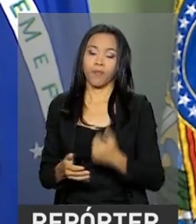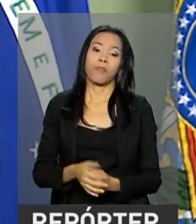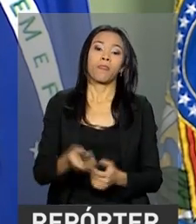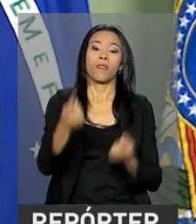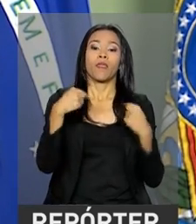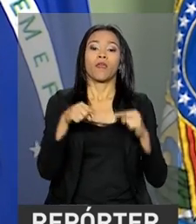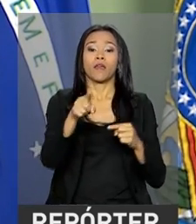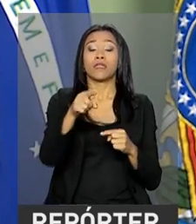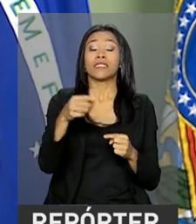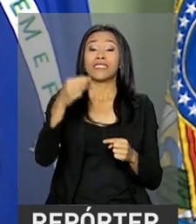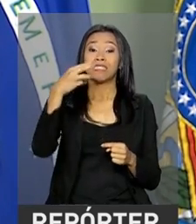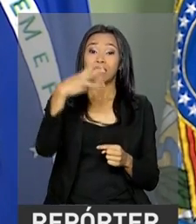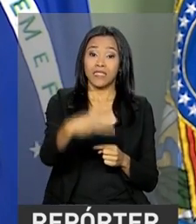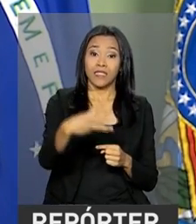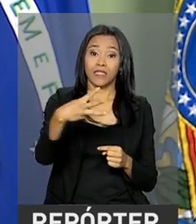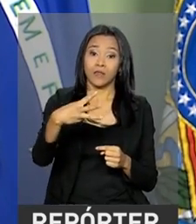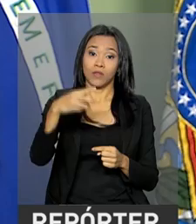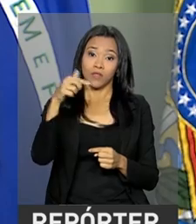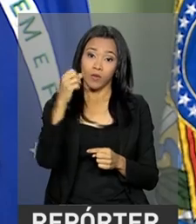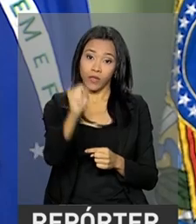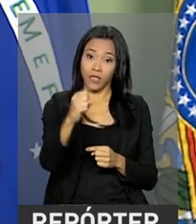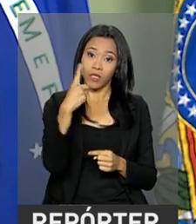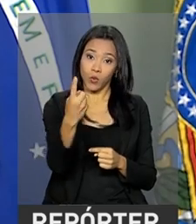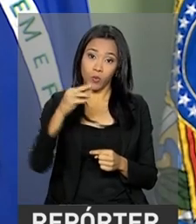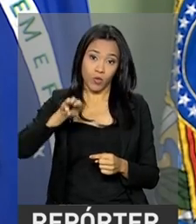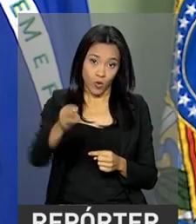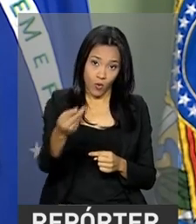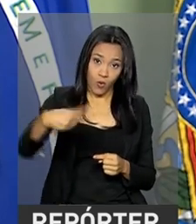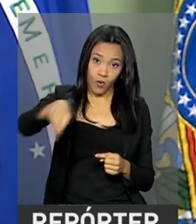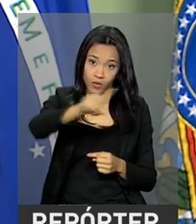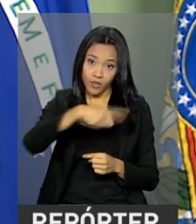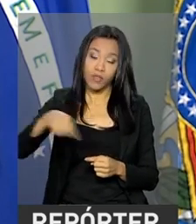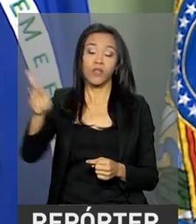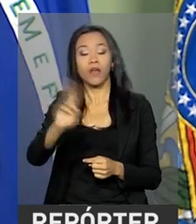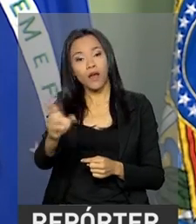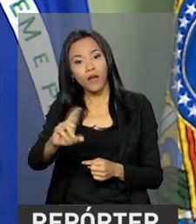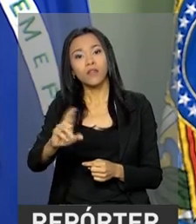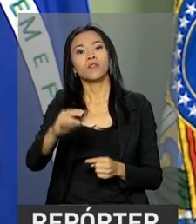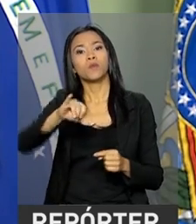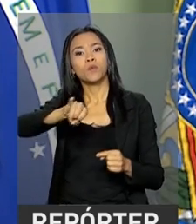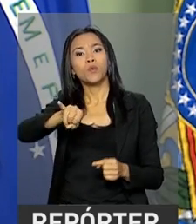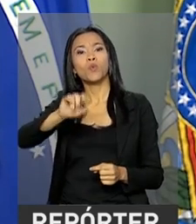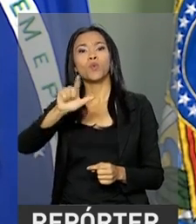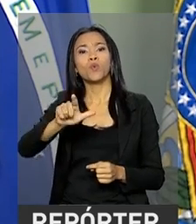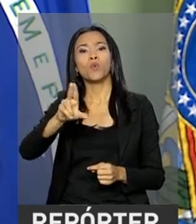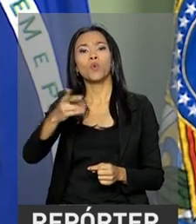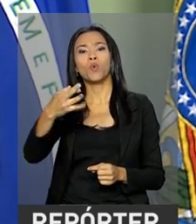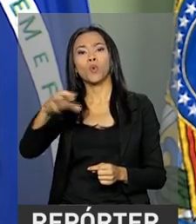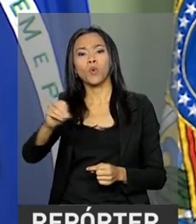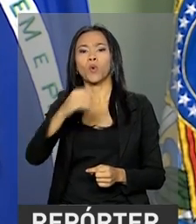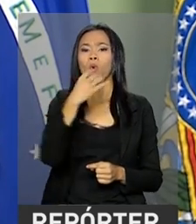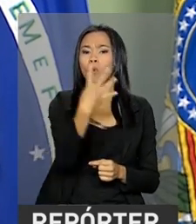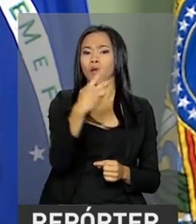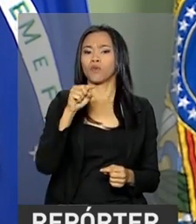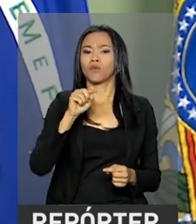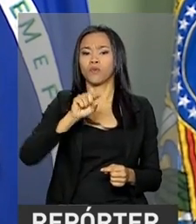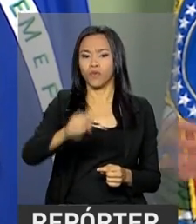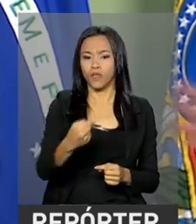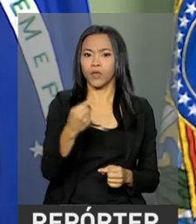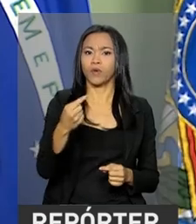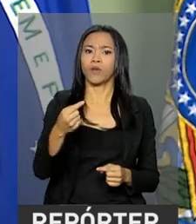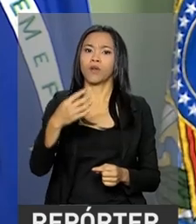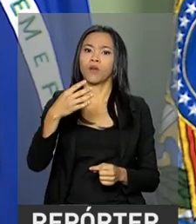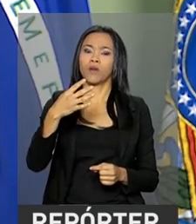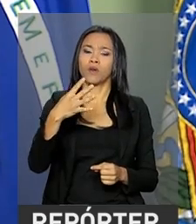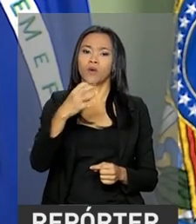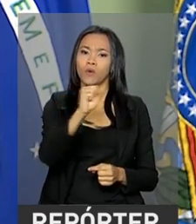anotado 381 milhões de reais para um lucro de 4,800 4